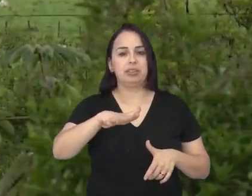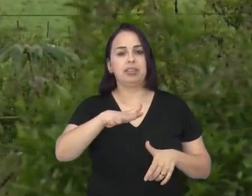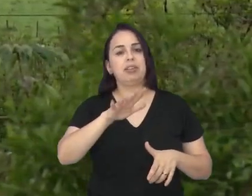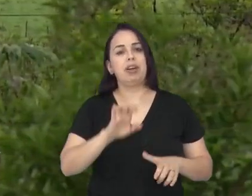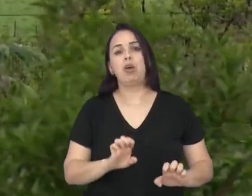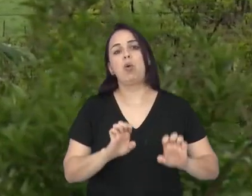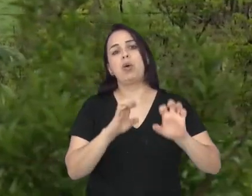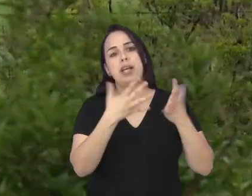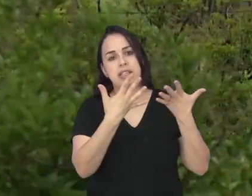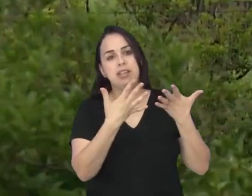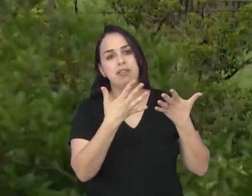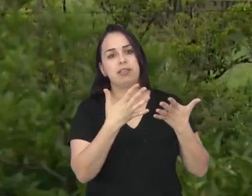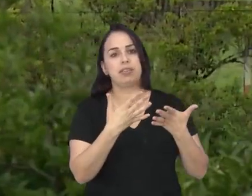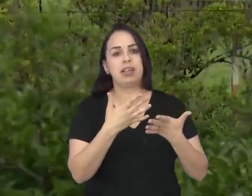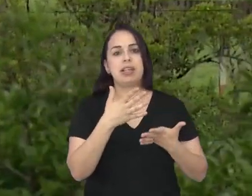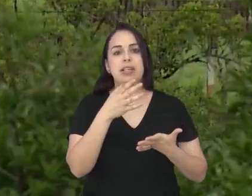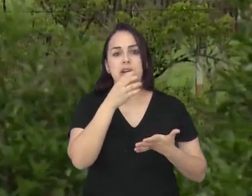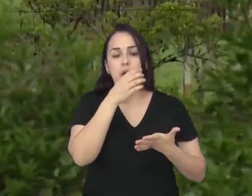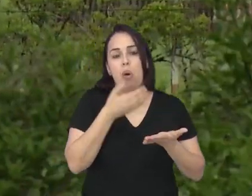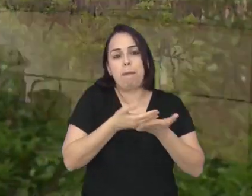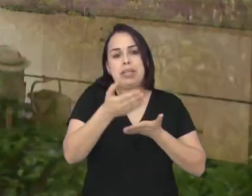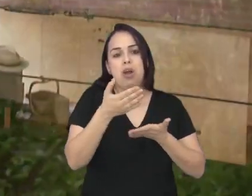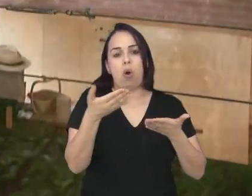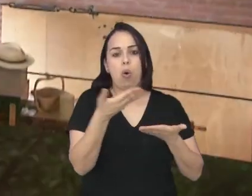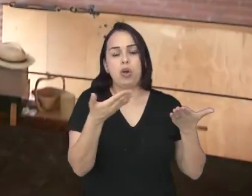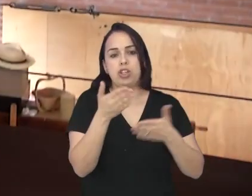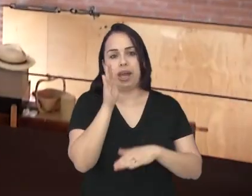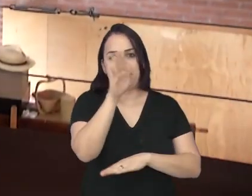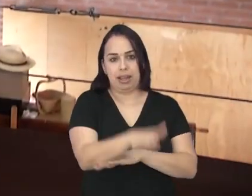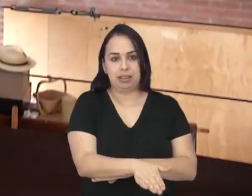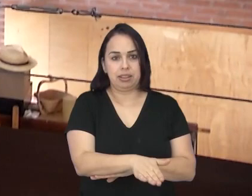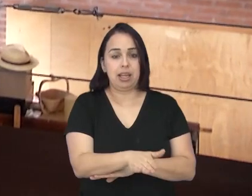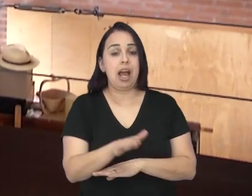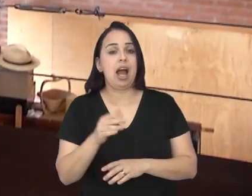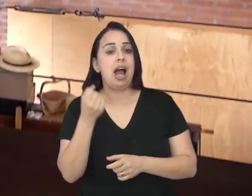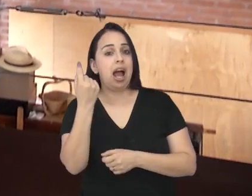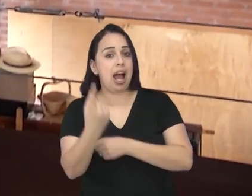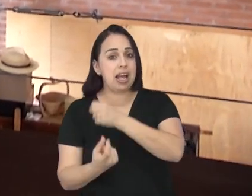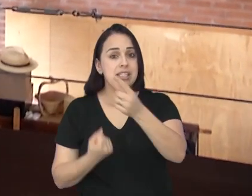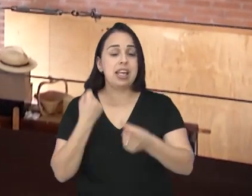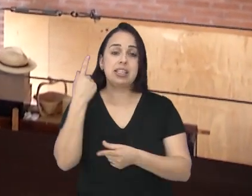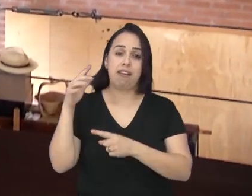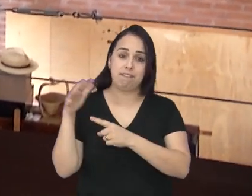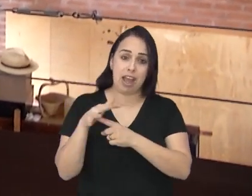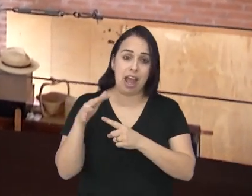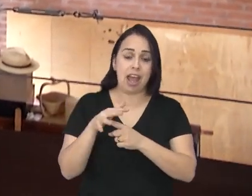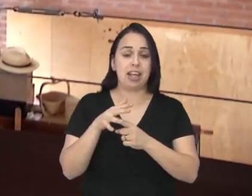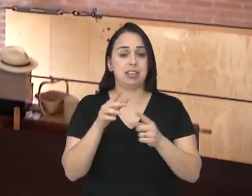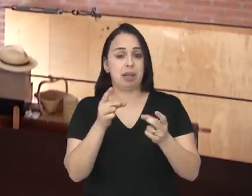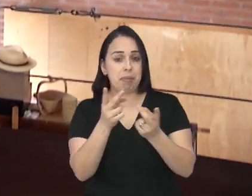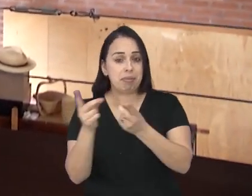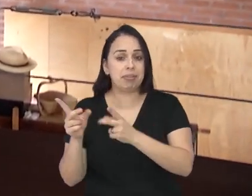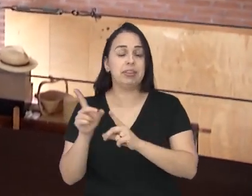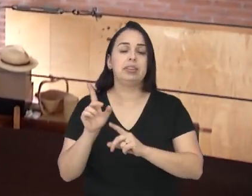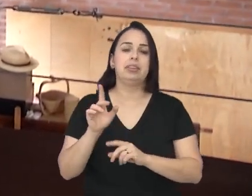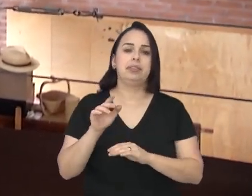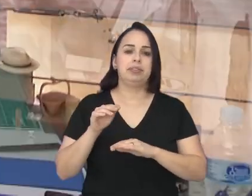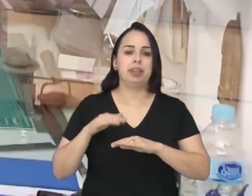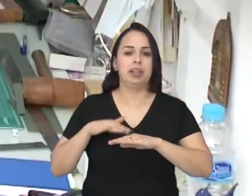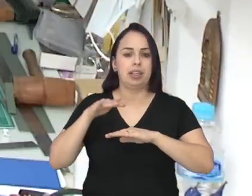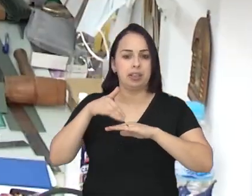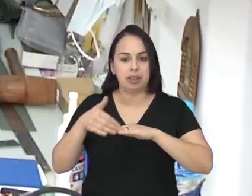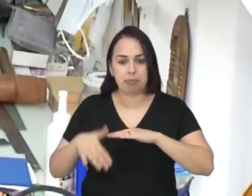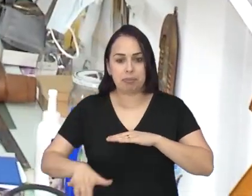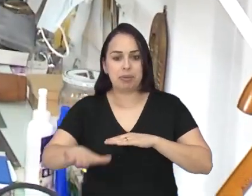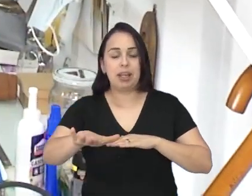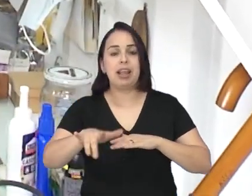rolar esse programa a partir de hoje à tarde. E de vez em quando acontecem feiras e ali embaixo, no